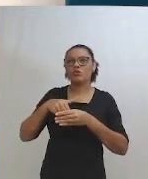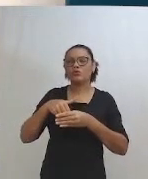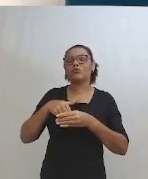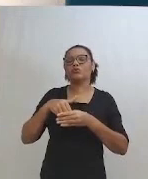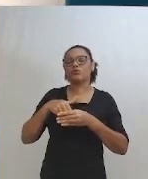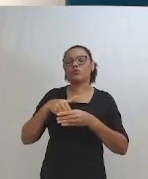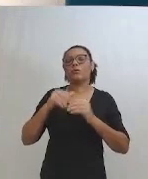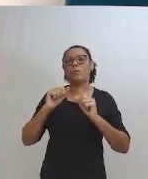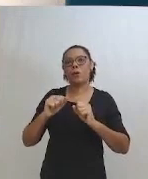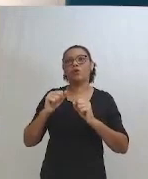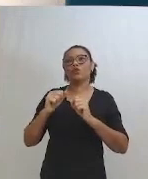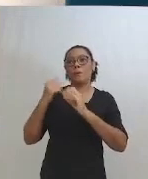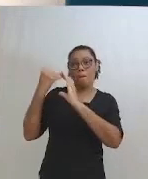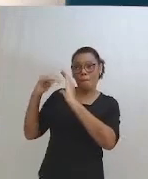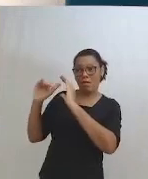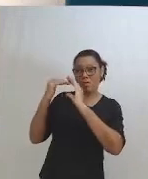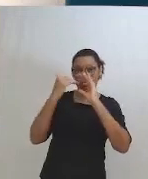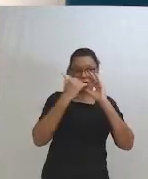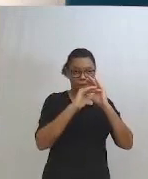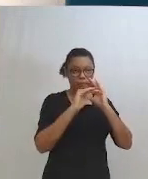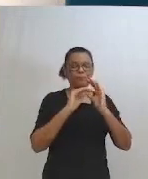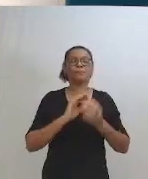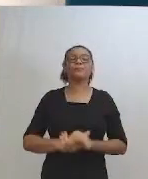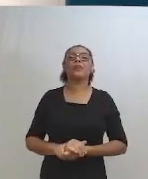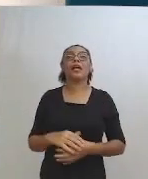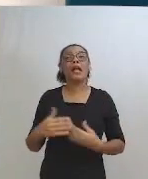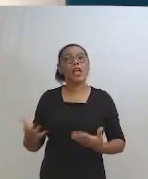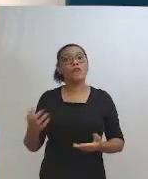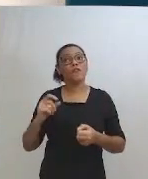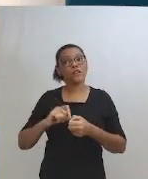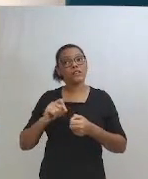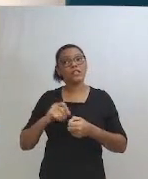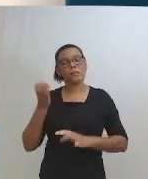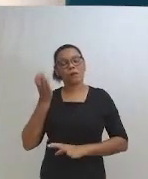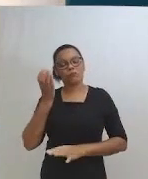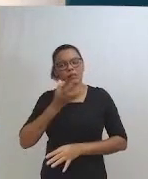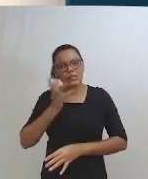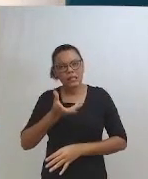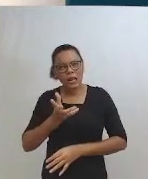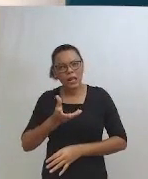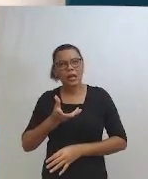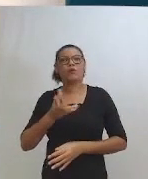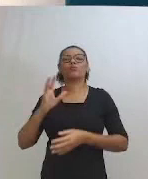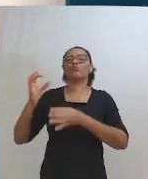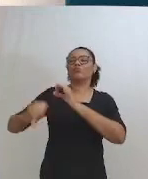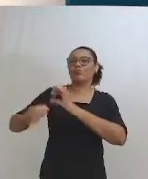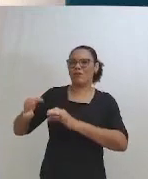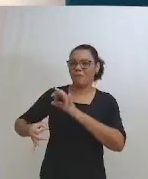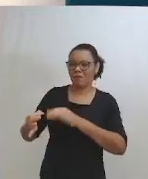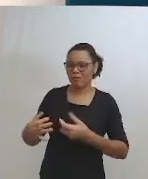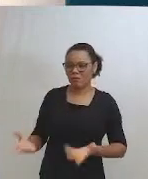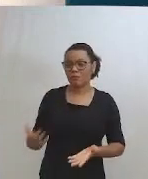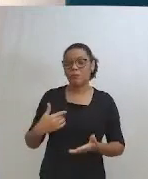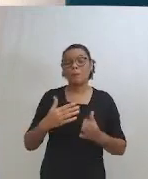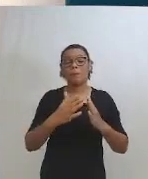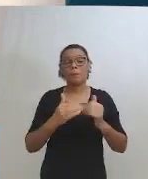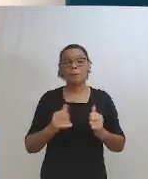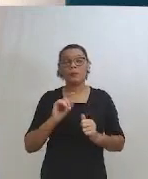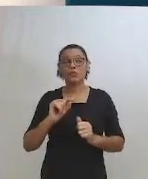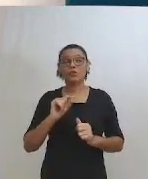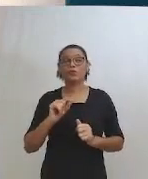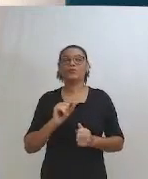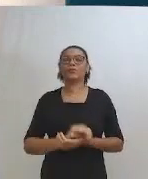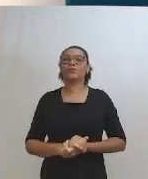devidamente disponibilizados. Vou fazer isso para acelerar o julgamento. Eu digo o seguinte, processual penal, recurso em habeas